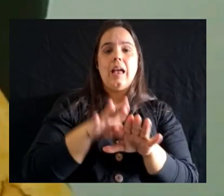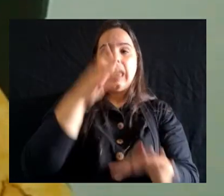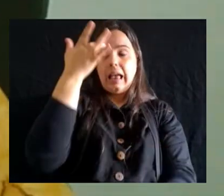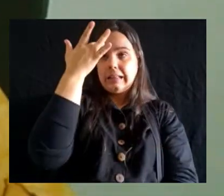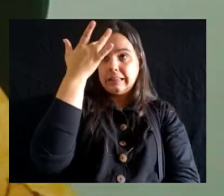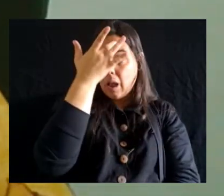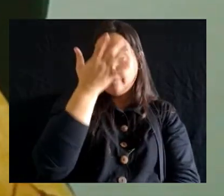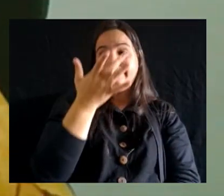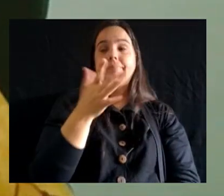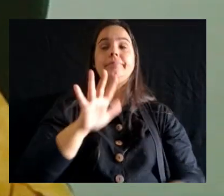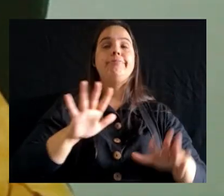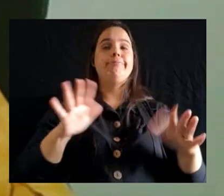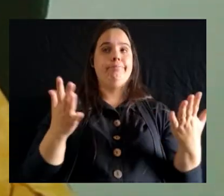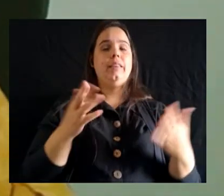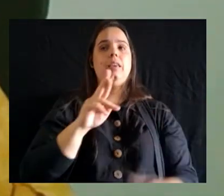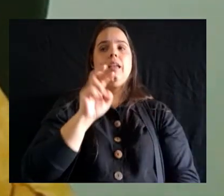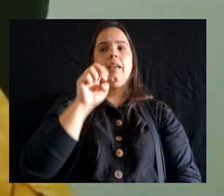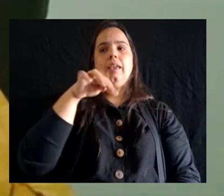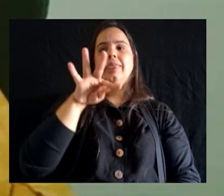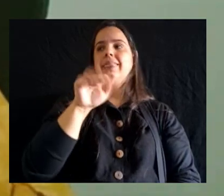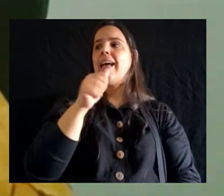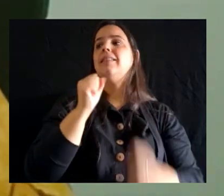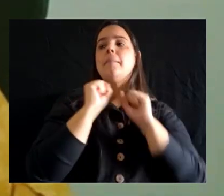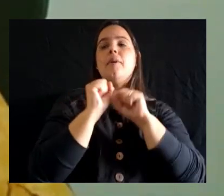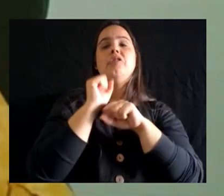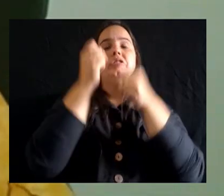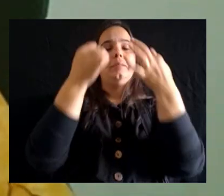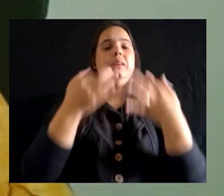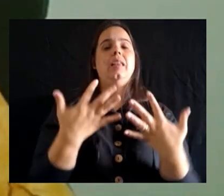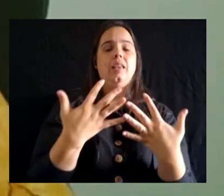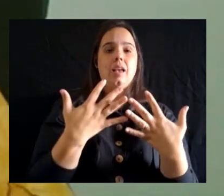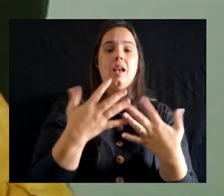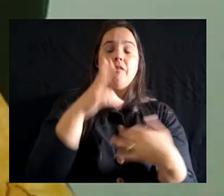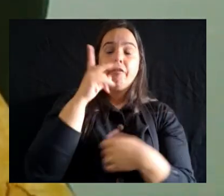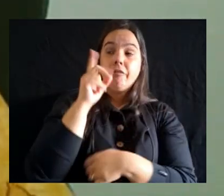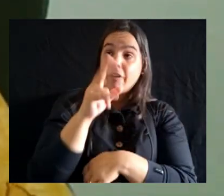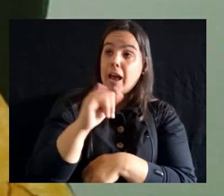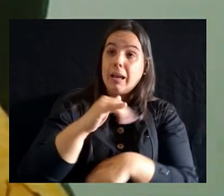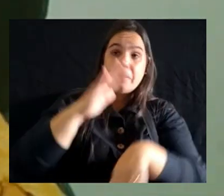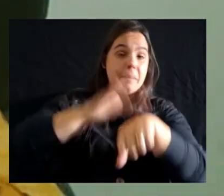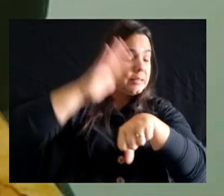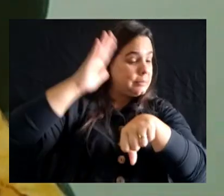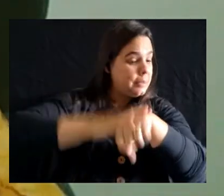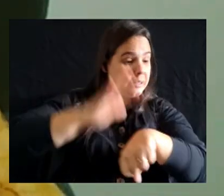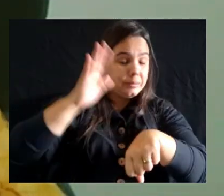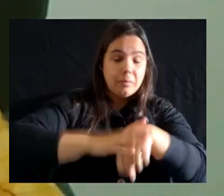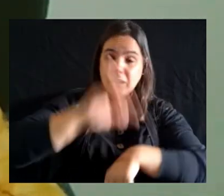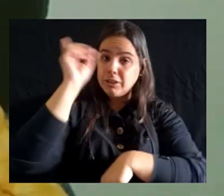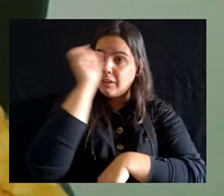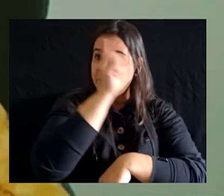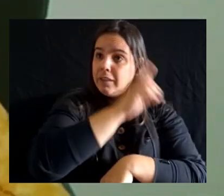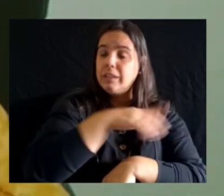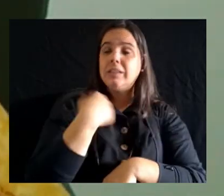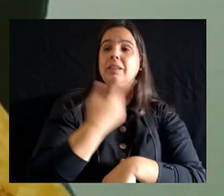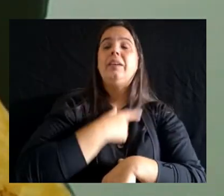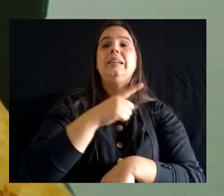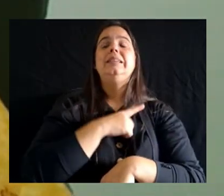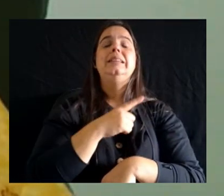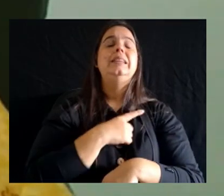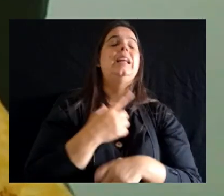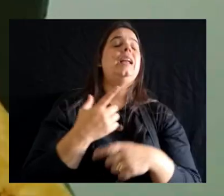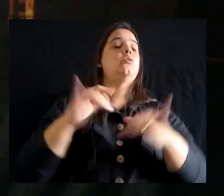que vai se tornando mais difícil, né? E vai gerando um sofrimento maior.